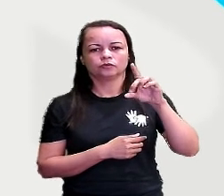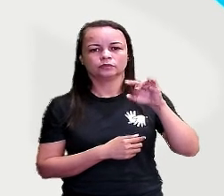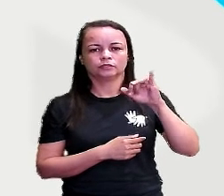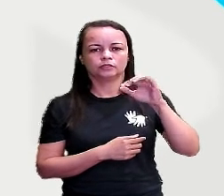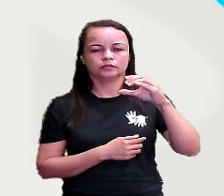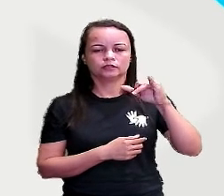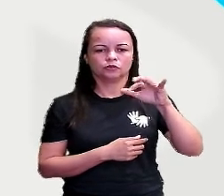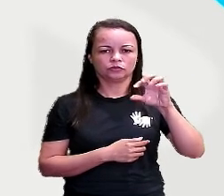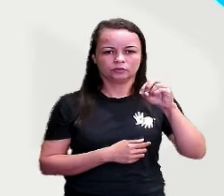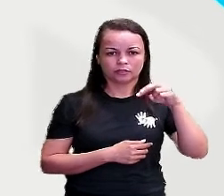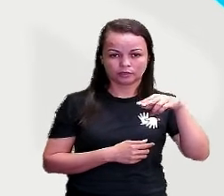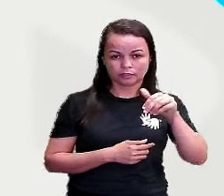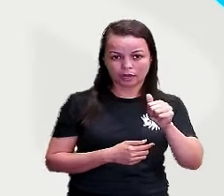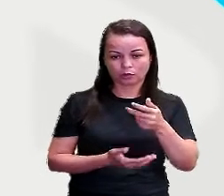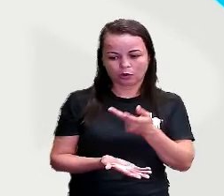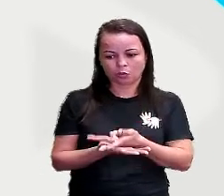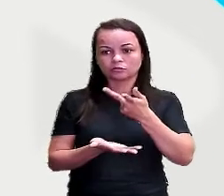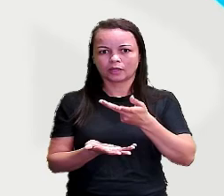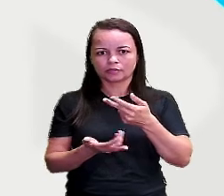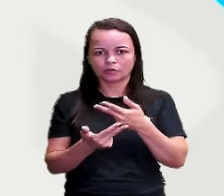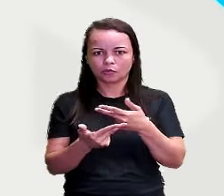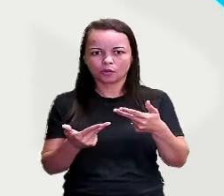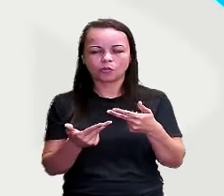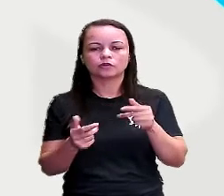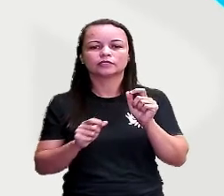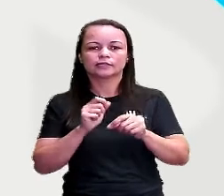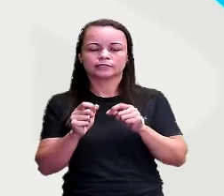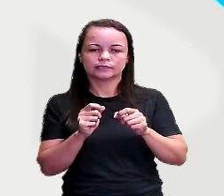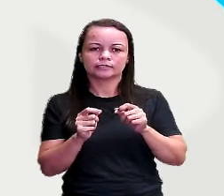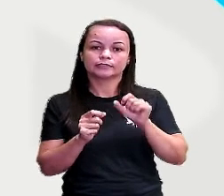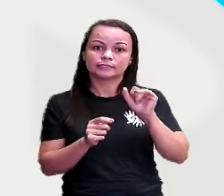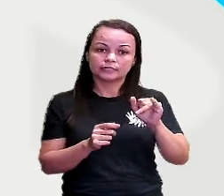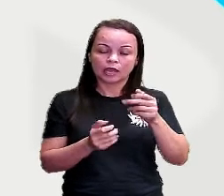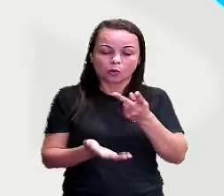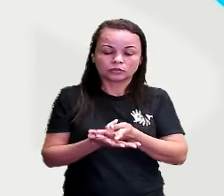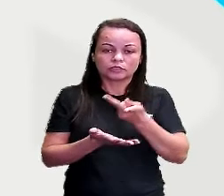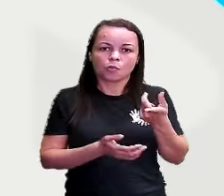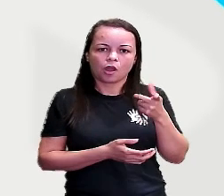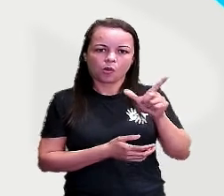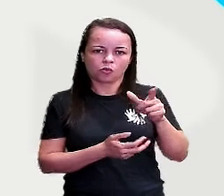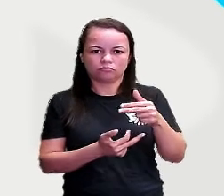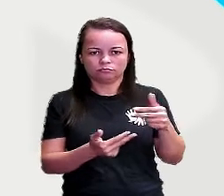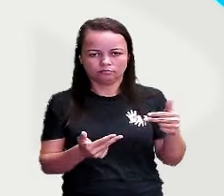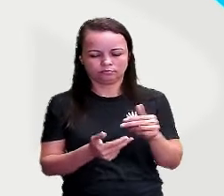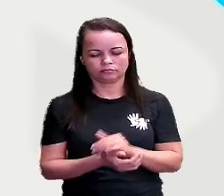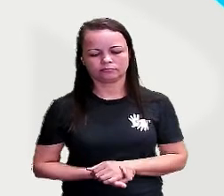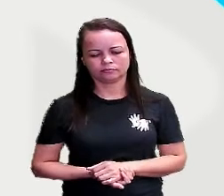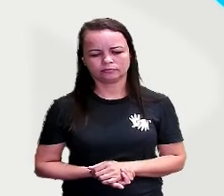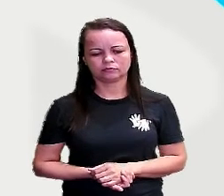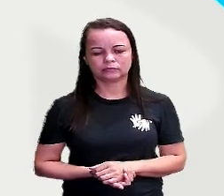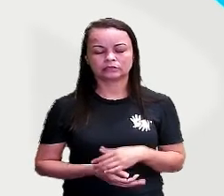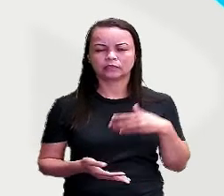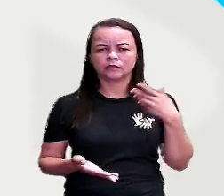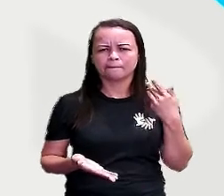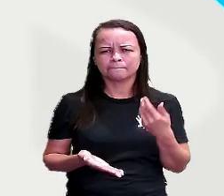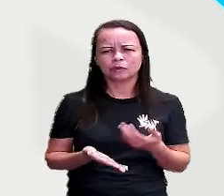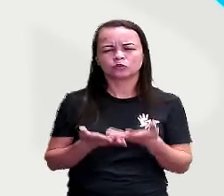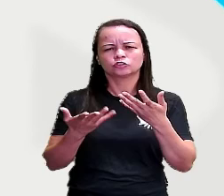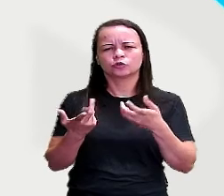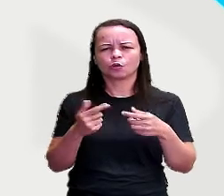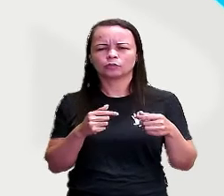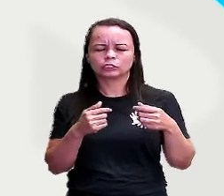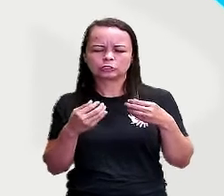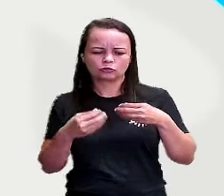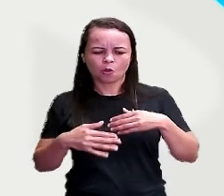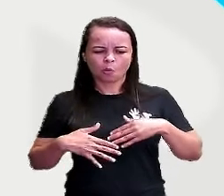algo acontecer, só vai acontecer se acontecer outra coisa. Então, ó, puxa, como estou fora de forma.